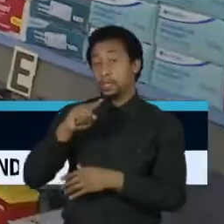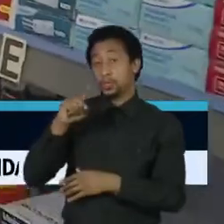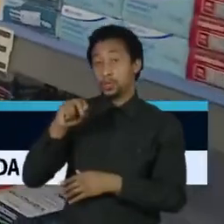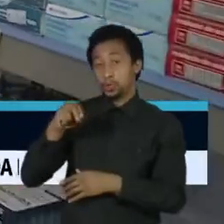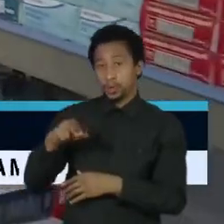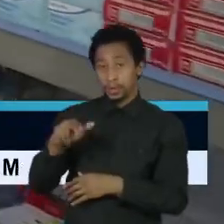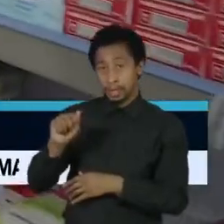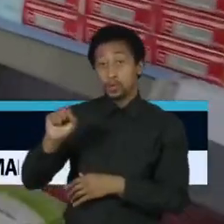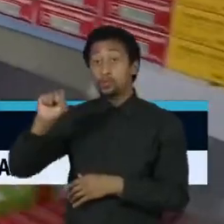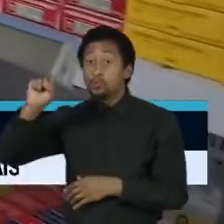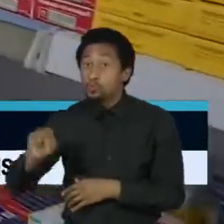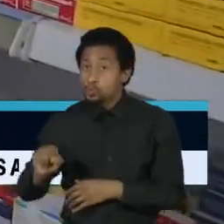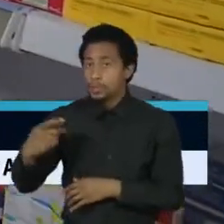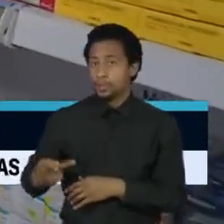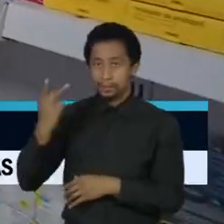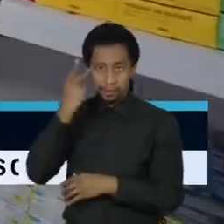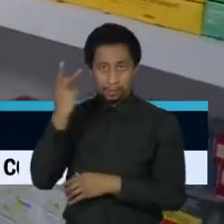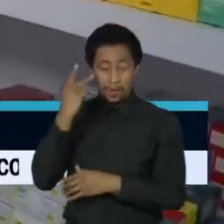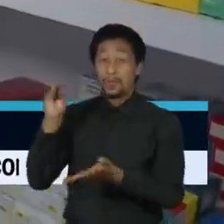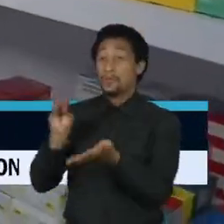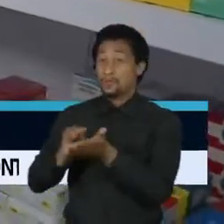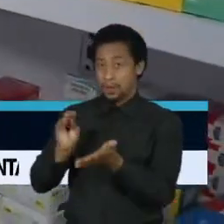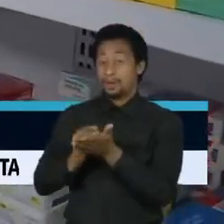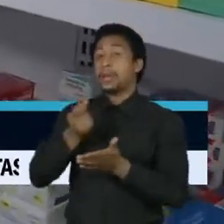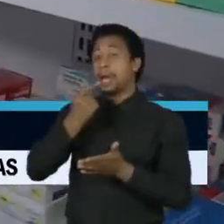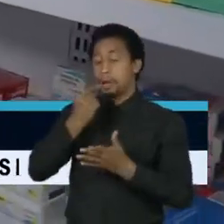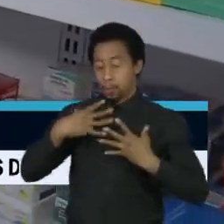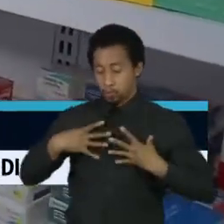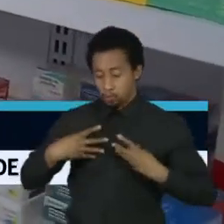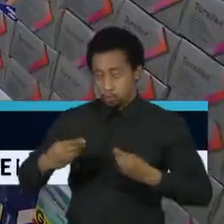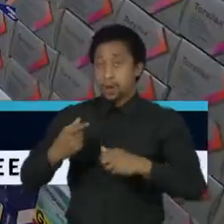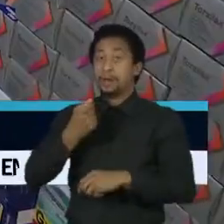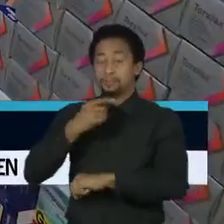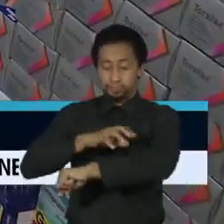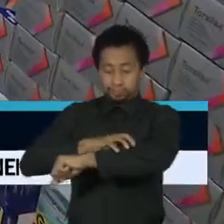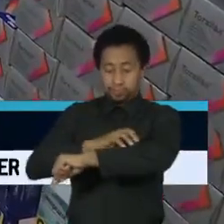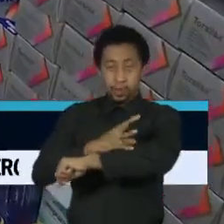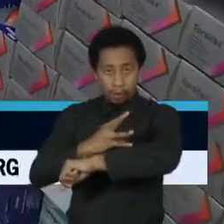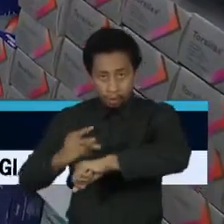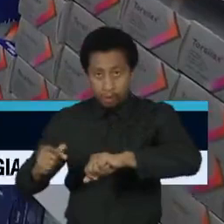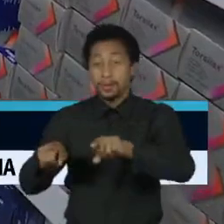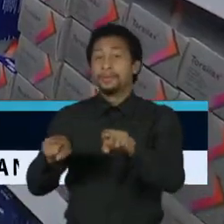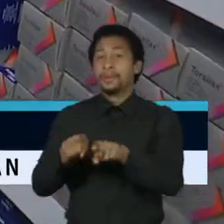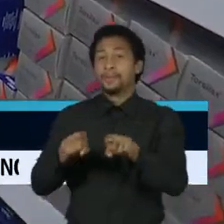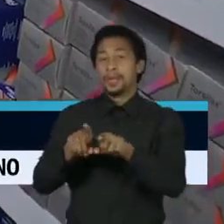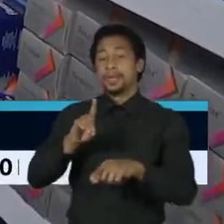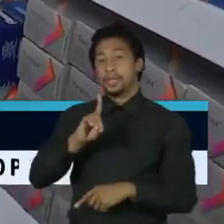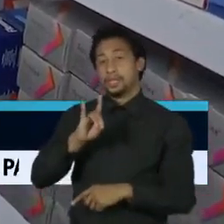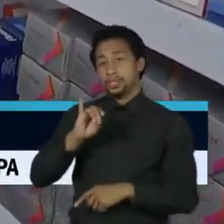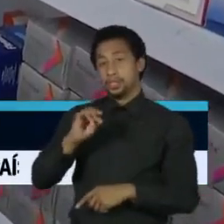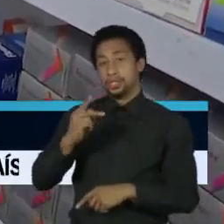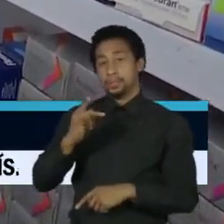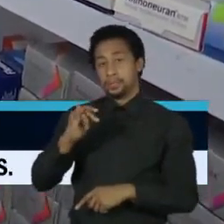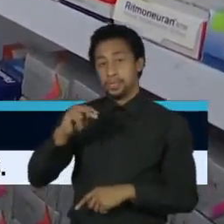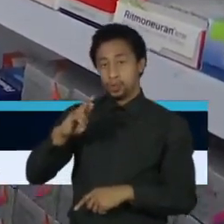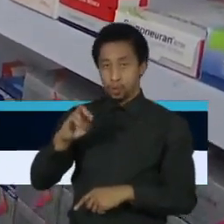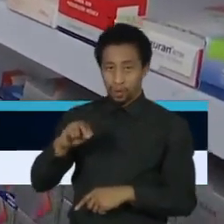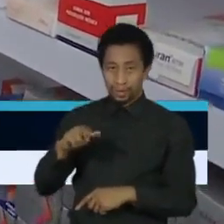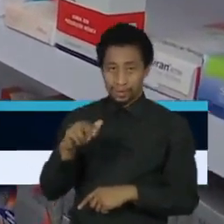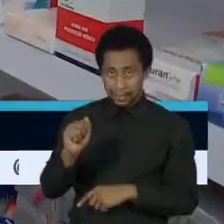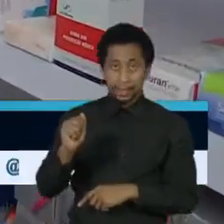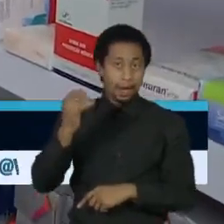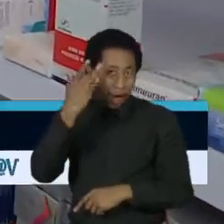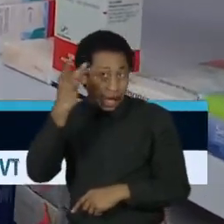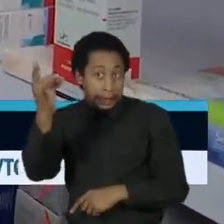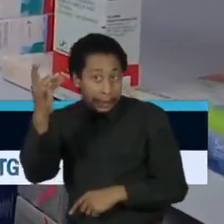aqui, além dos antibióticos, faltam também outros medicamentos. Dipirona em solução oral,